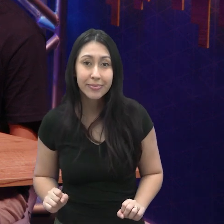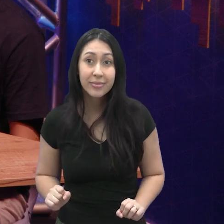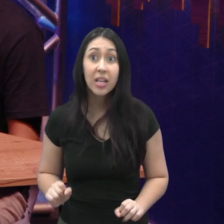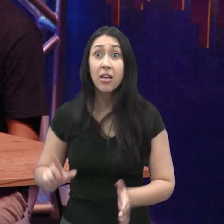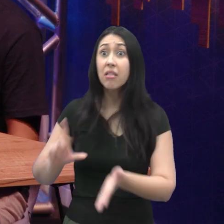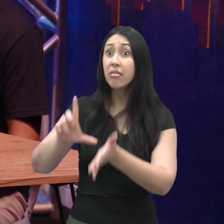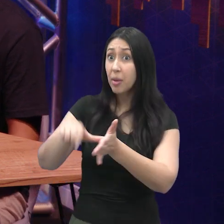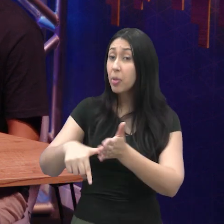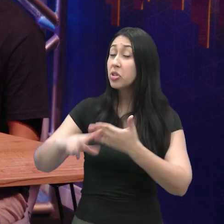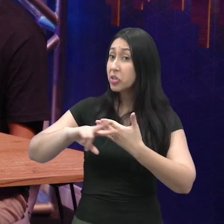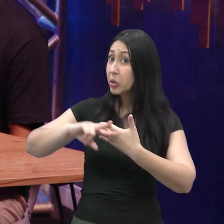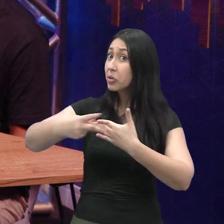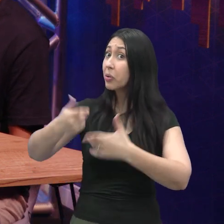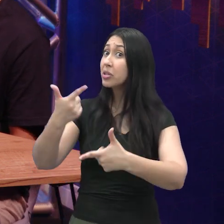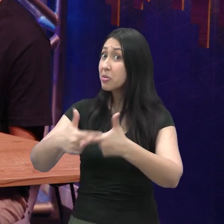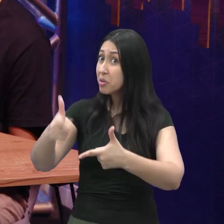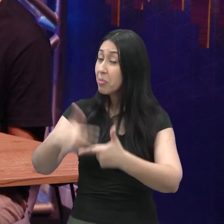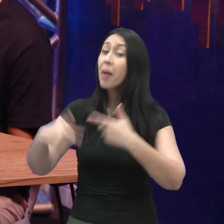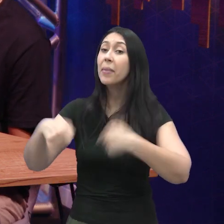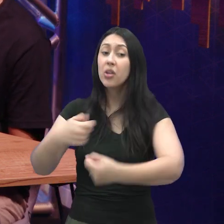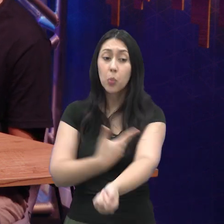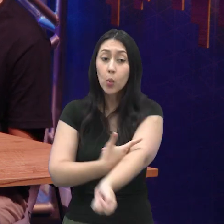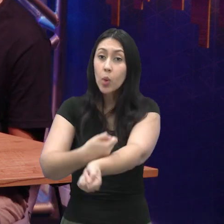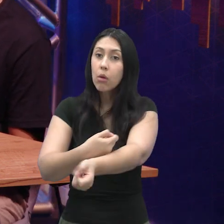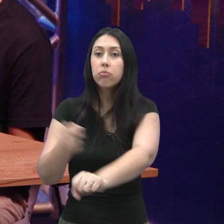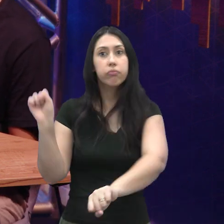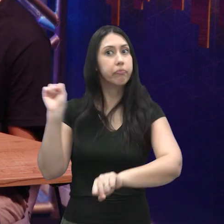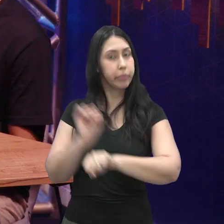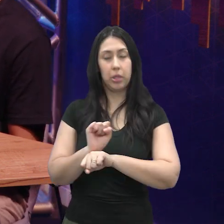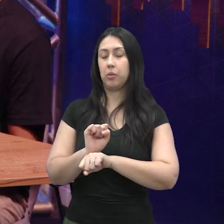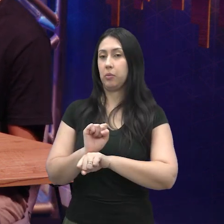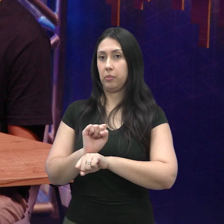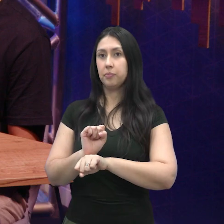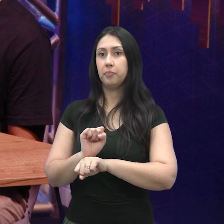ele teve problemas com isso, né? E ele interrompeu essa prática